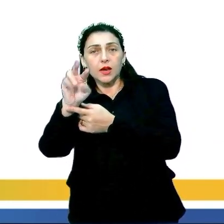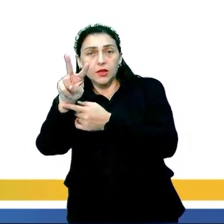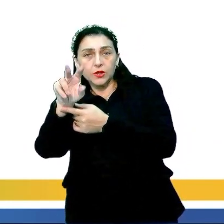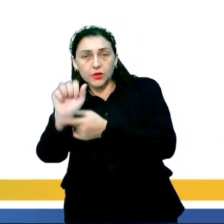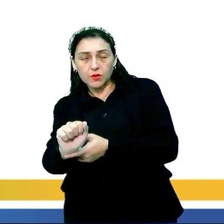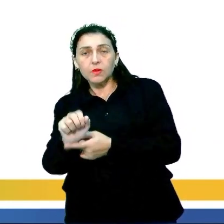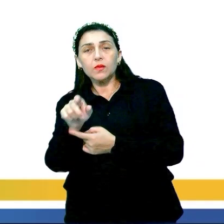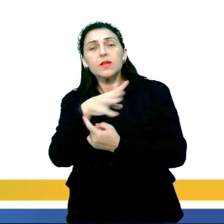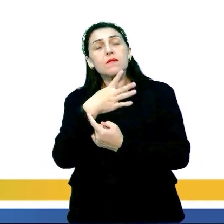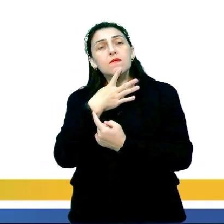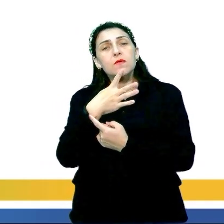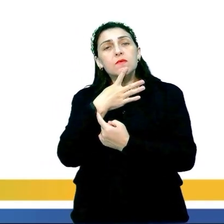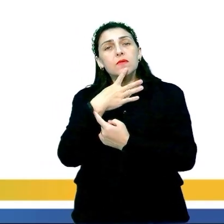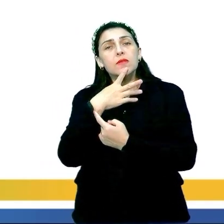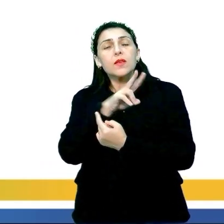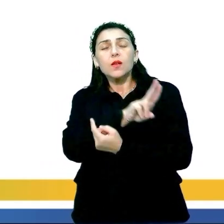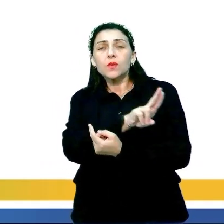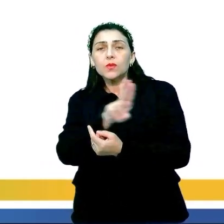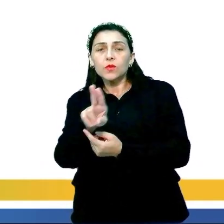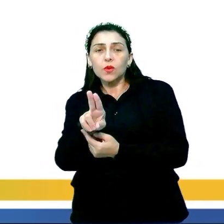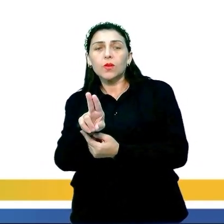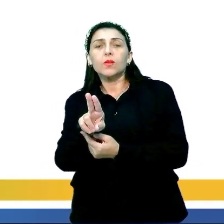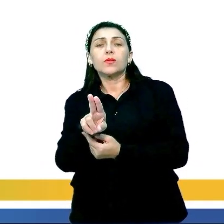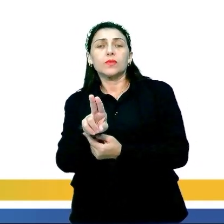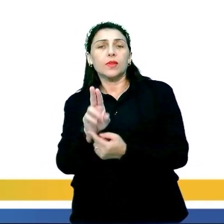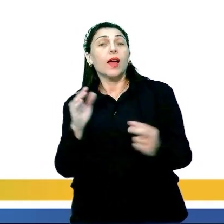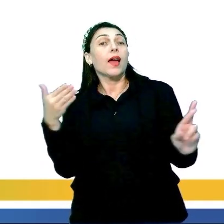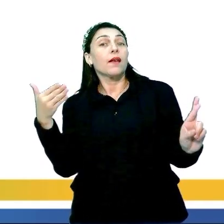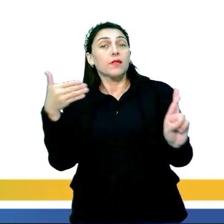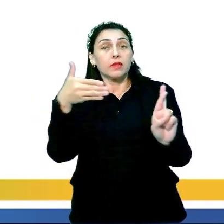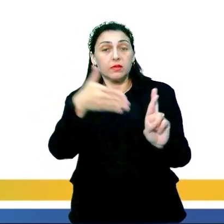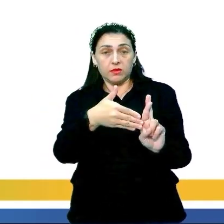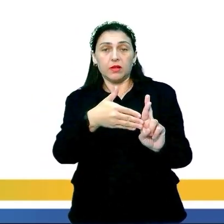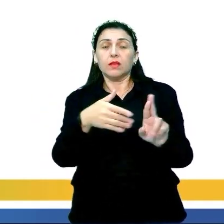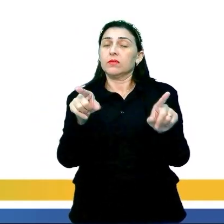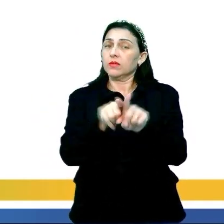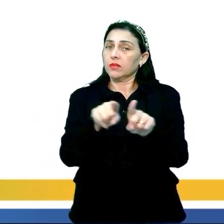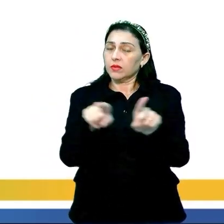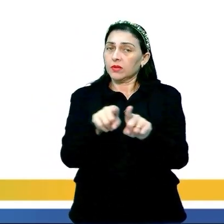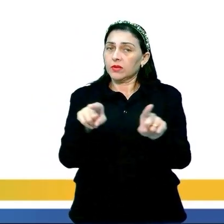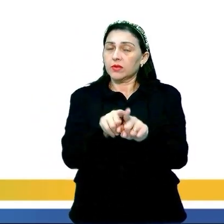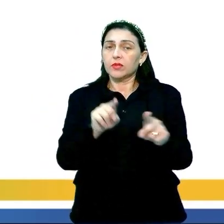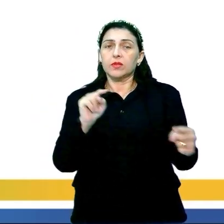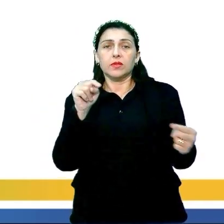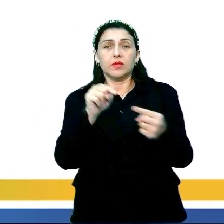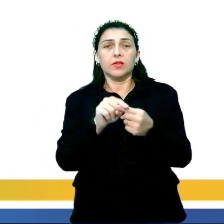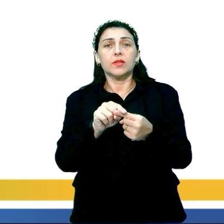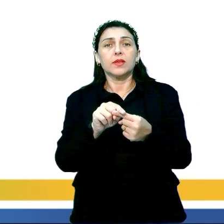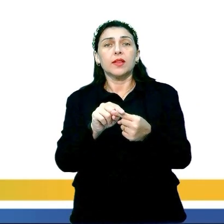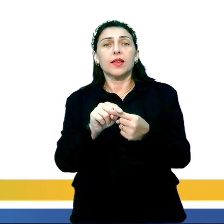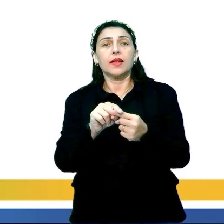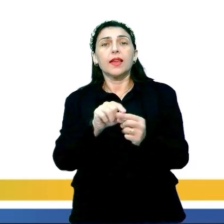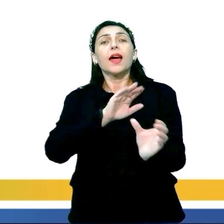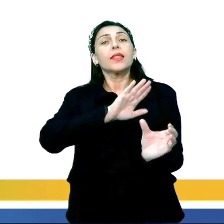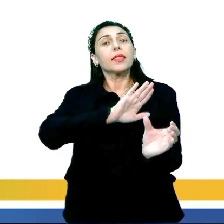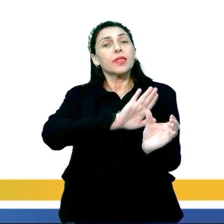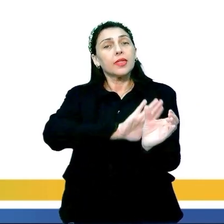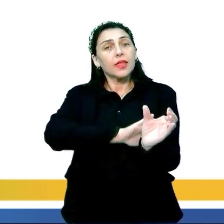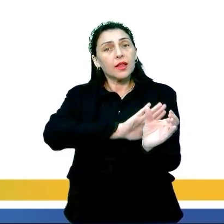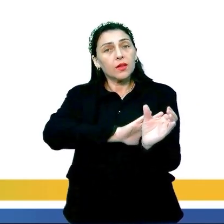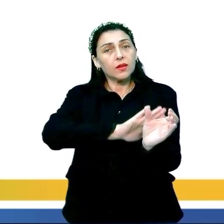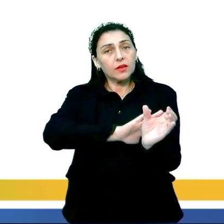vocês conheçam aí e relembrem os nomes, a função referencial, também chamada de função denotativa ou